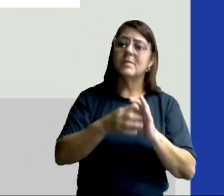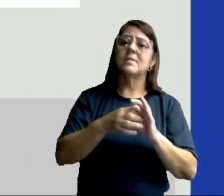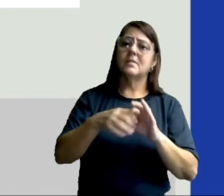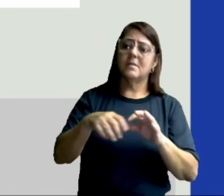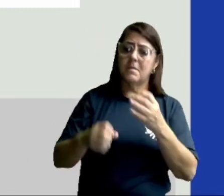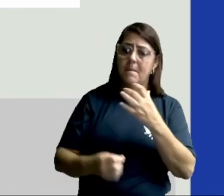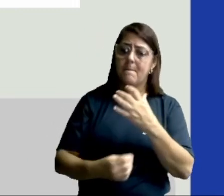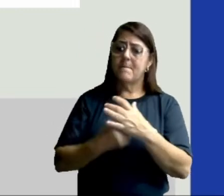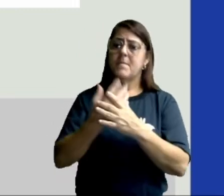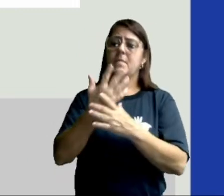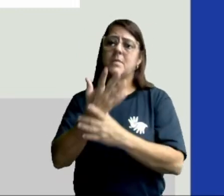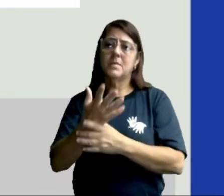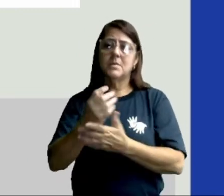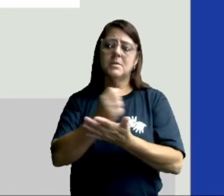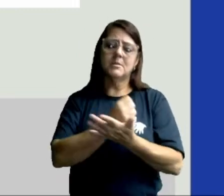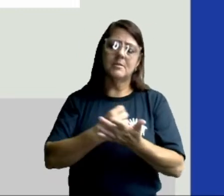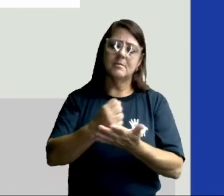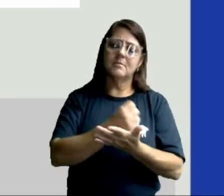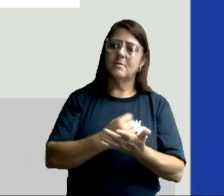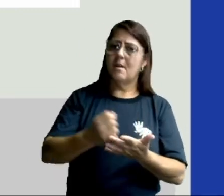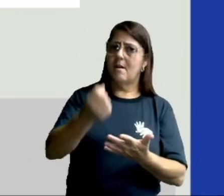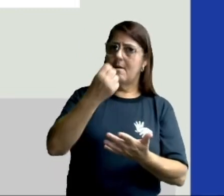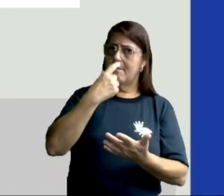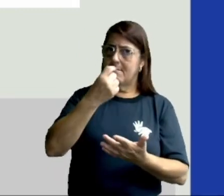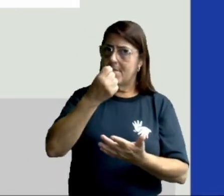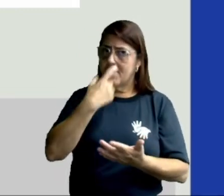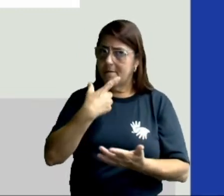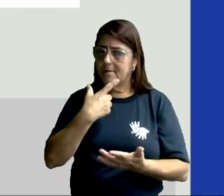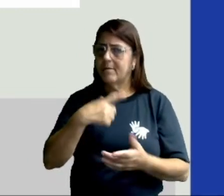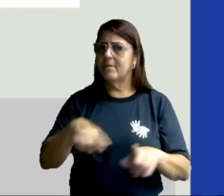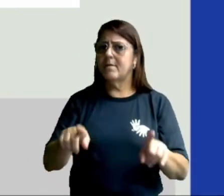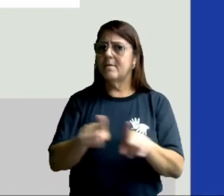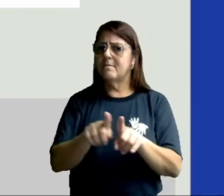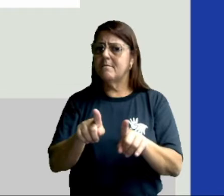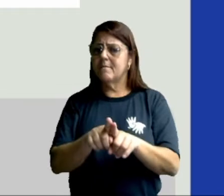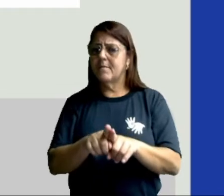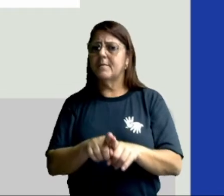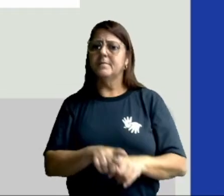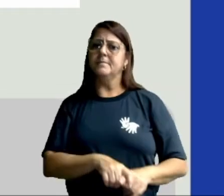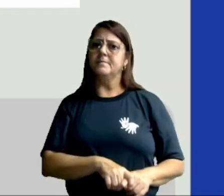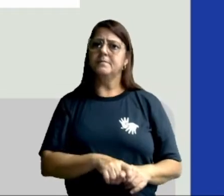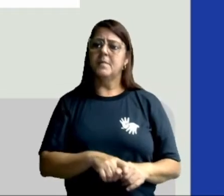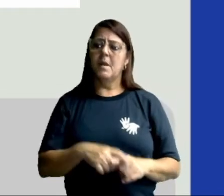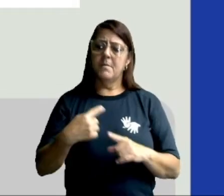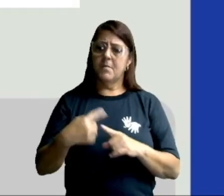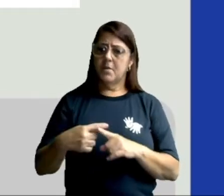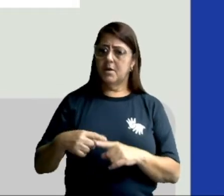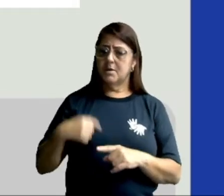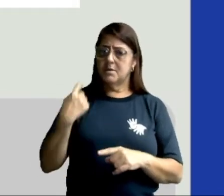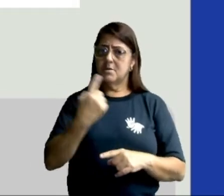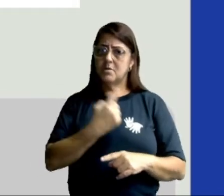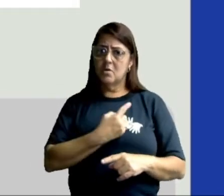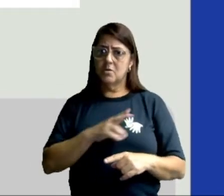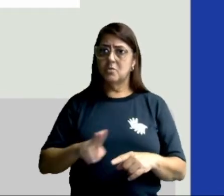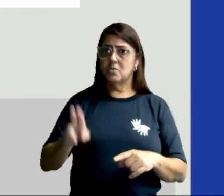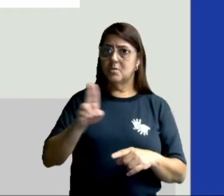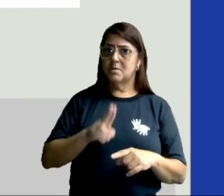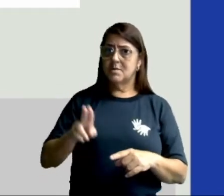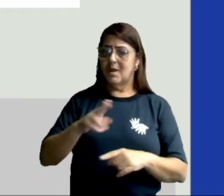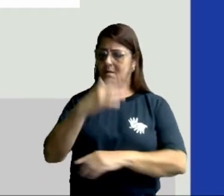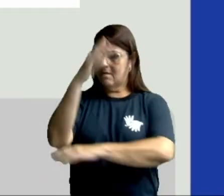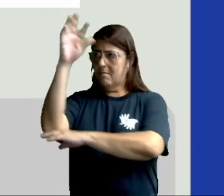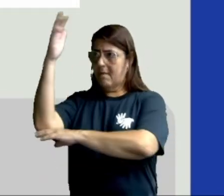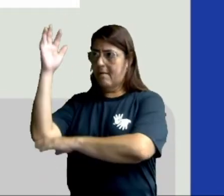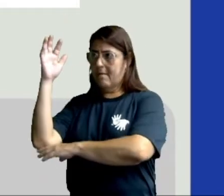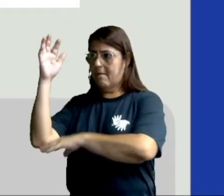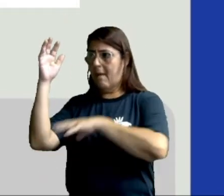na produção de medicamentos, tá certo? Porque à medida que a gente precisa retirar da